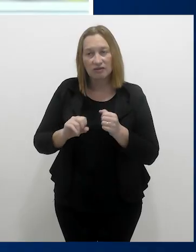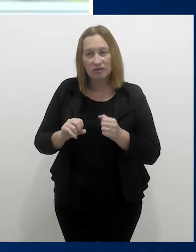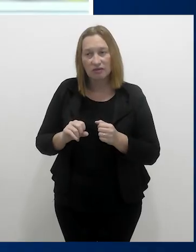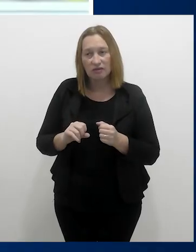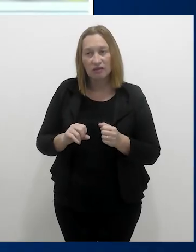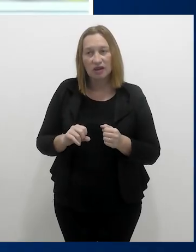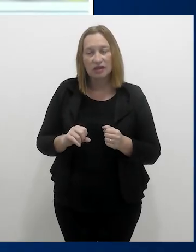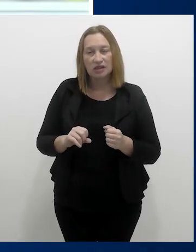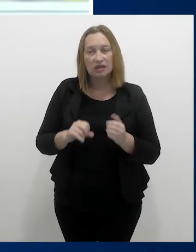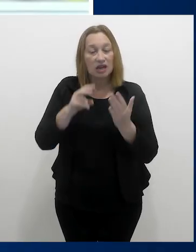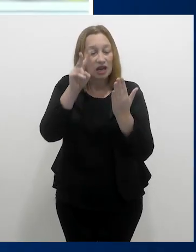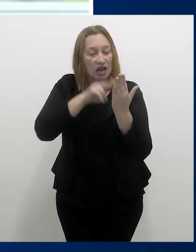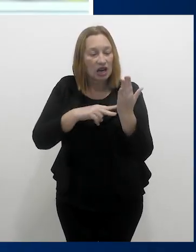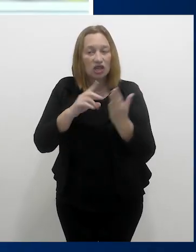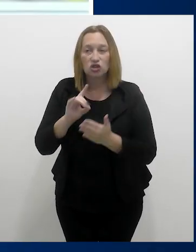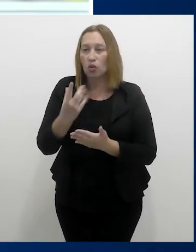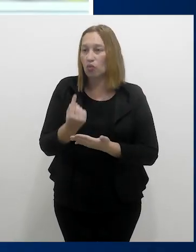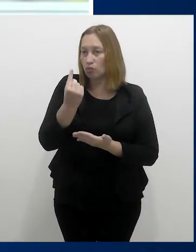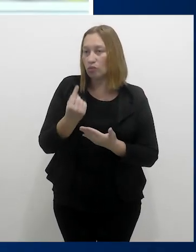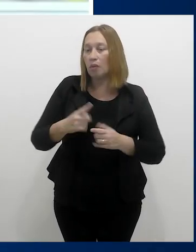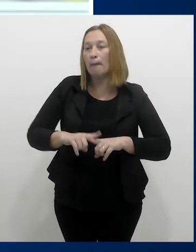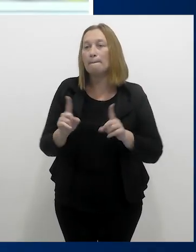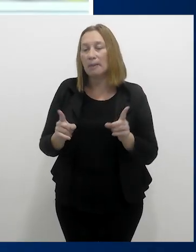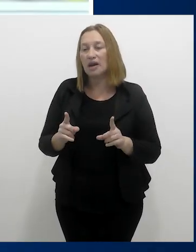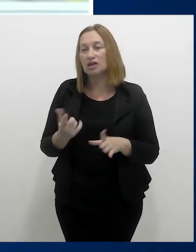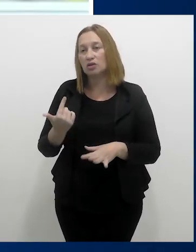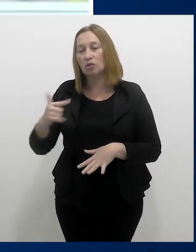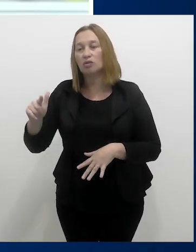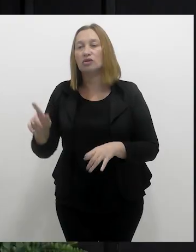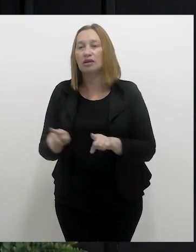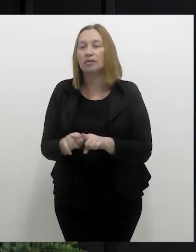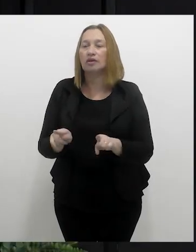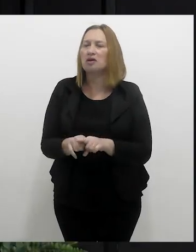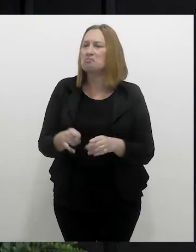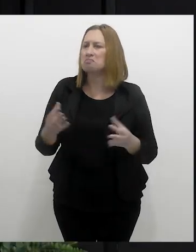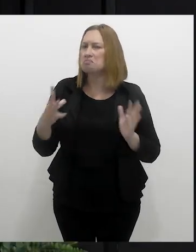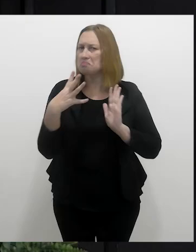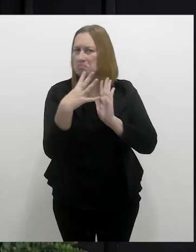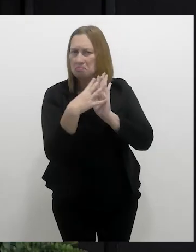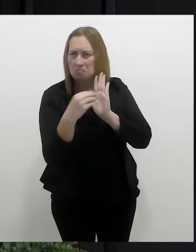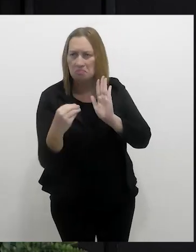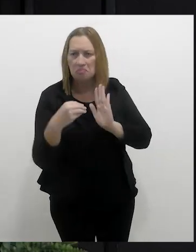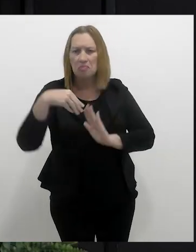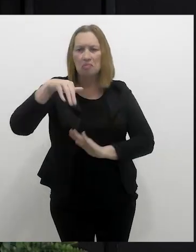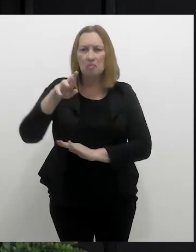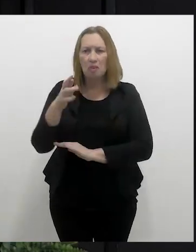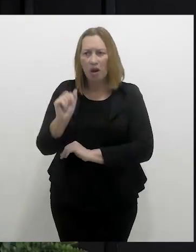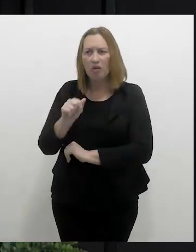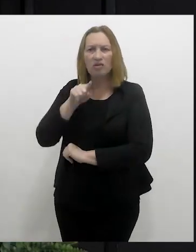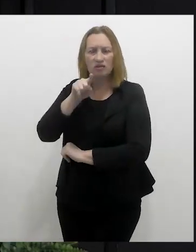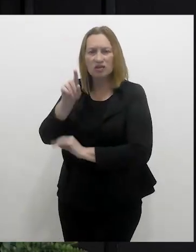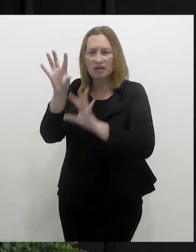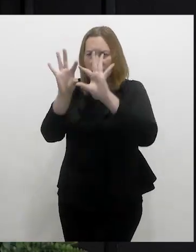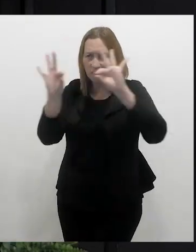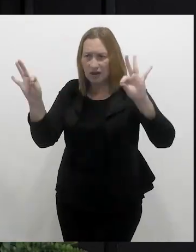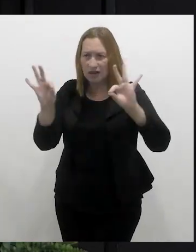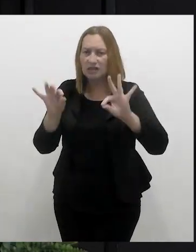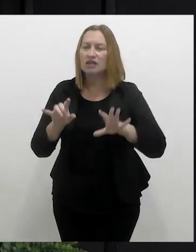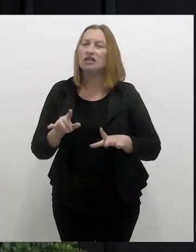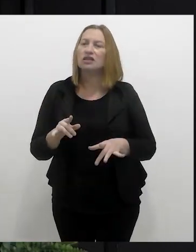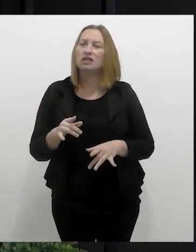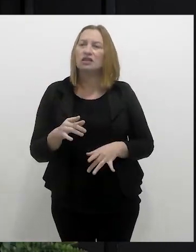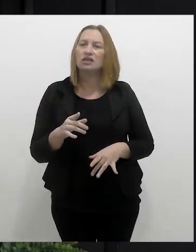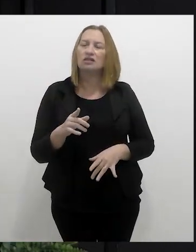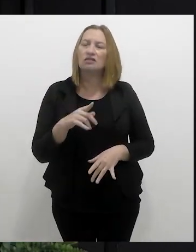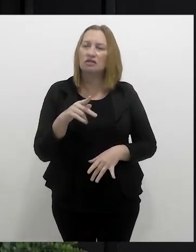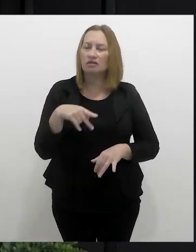do mês, mas a maioria lê mais do que isso. Maura, Então, que exemplo é, essa frase que você está